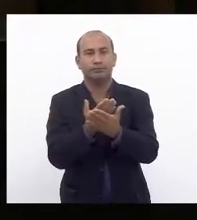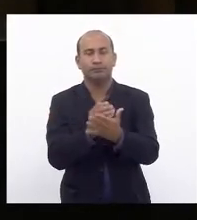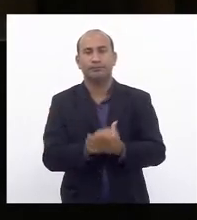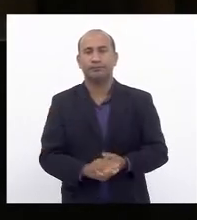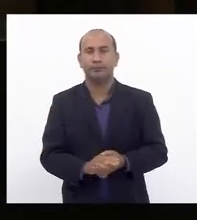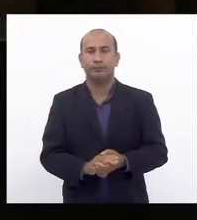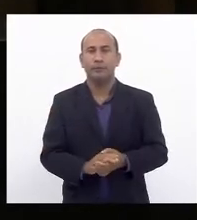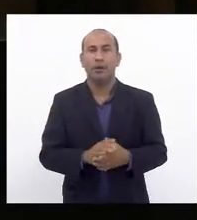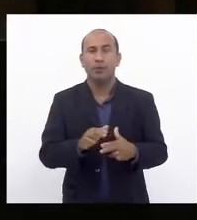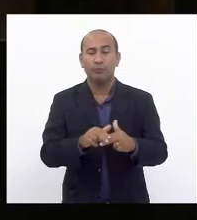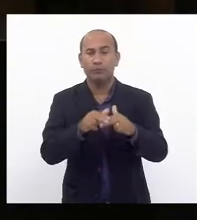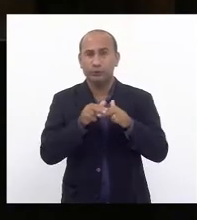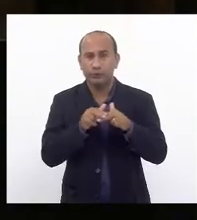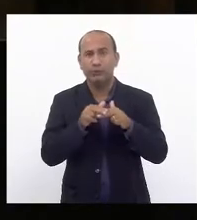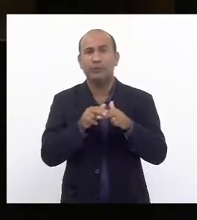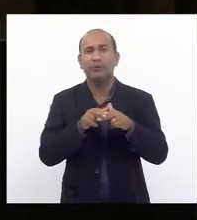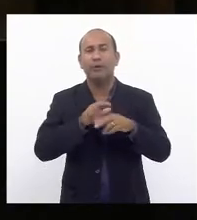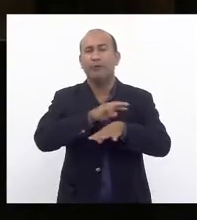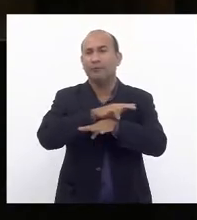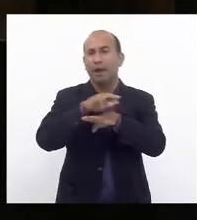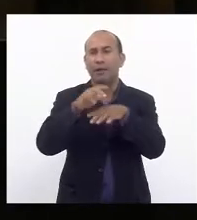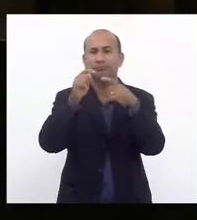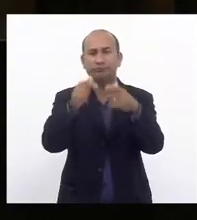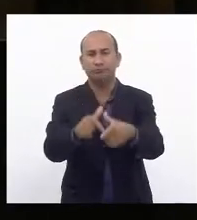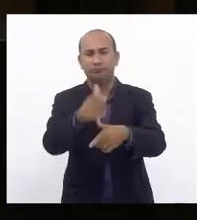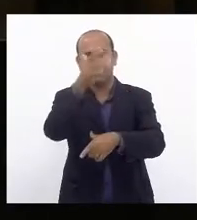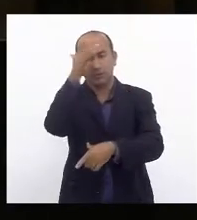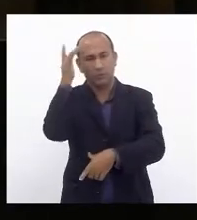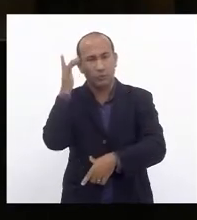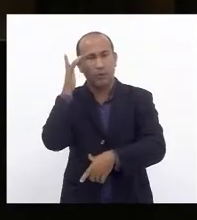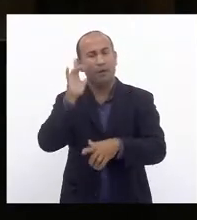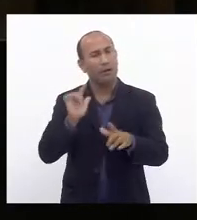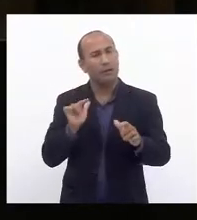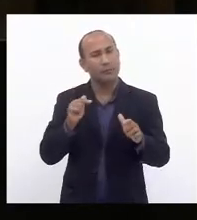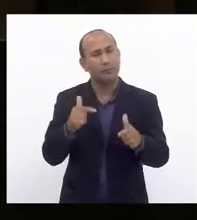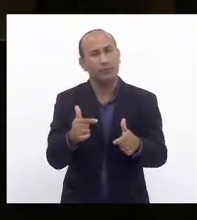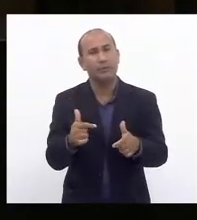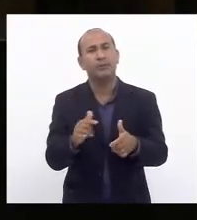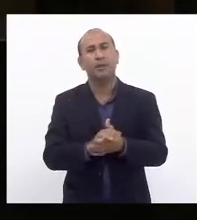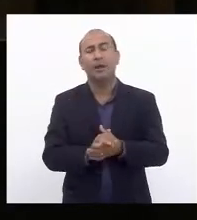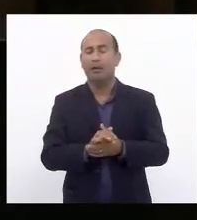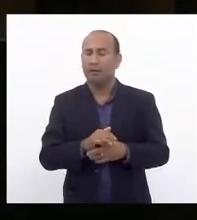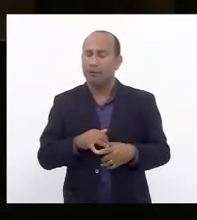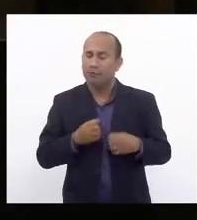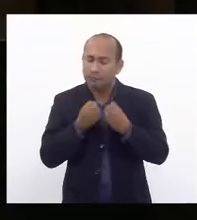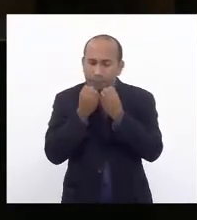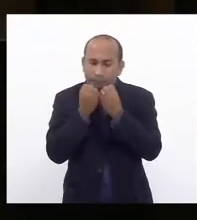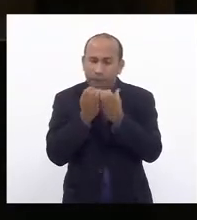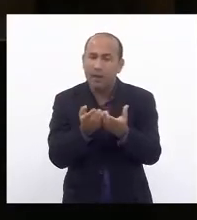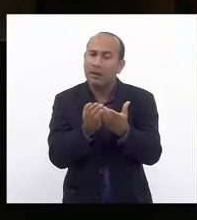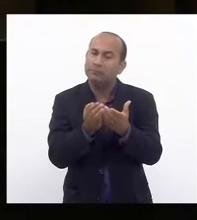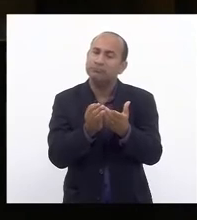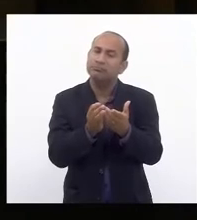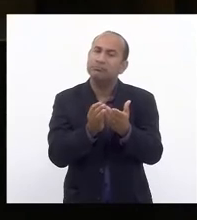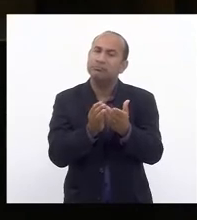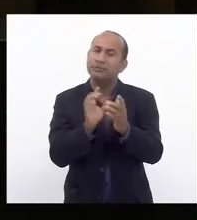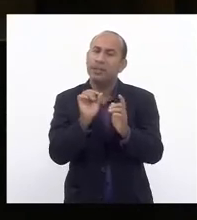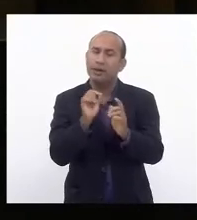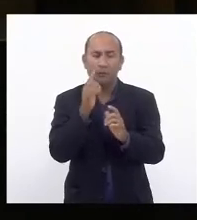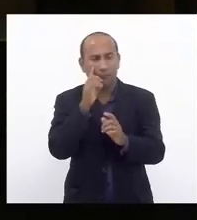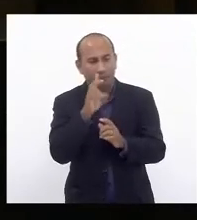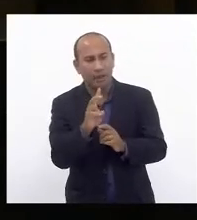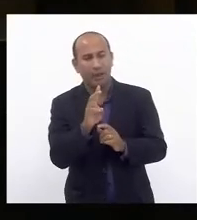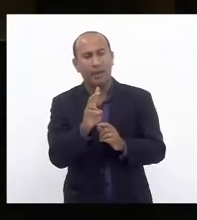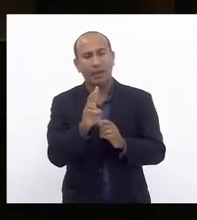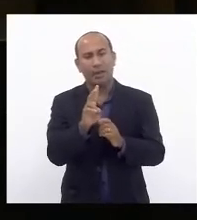isso, diversos lugares, diversas pessoas vêm se mobilizando. Eu confesso que a primeira vez que eu ouvi falar sobre esse tema, não tem muito tempo,